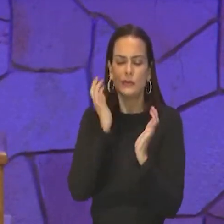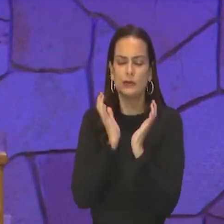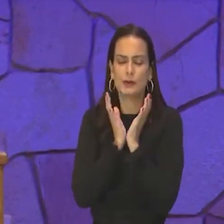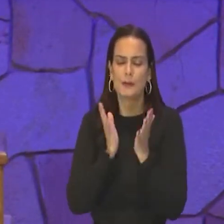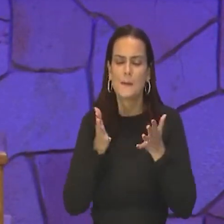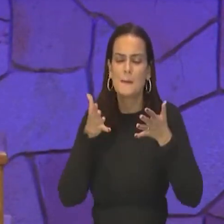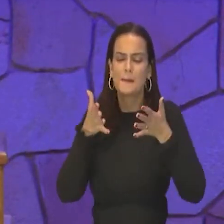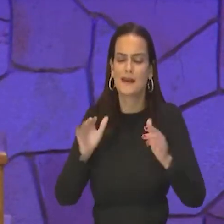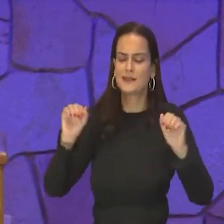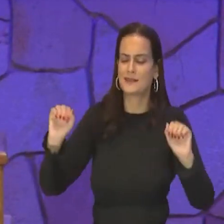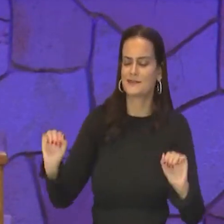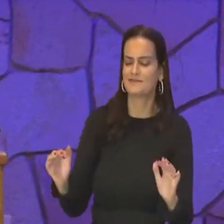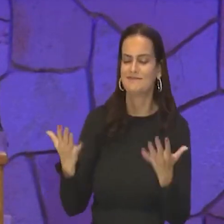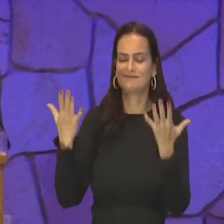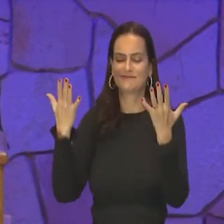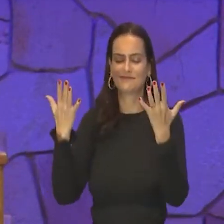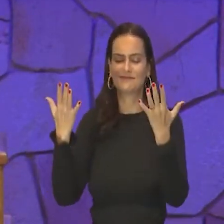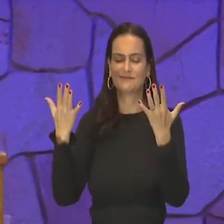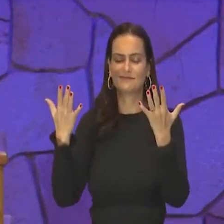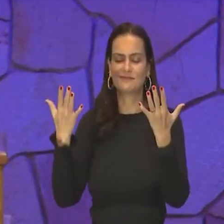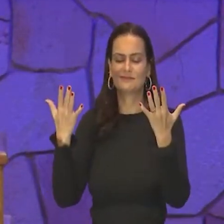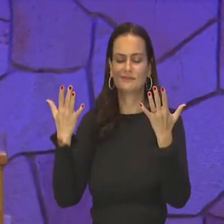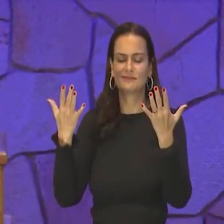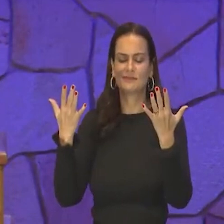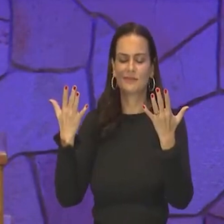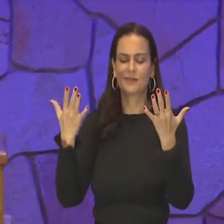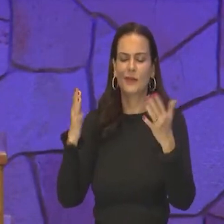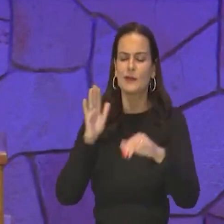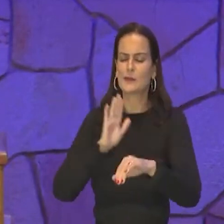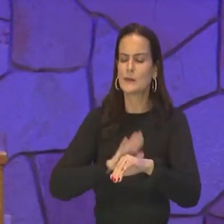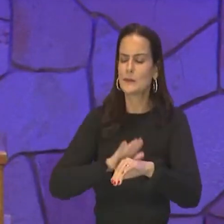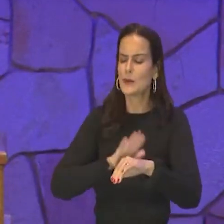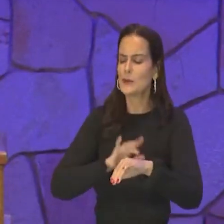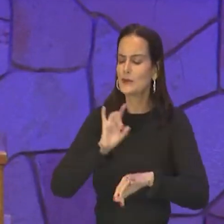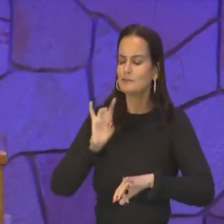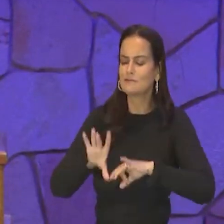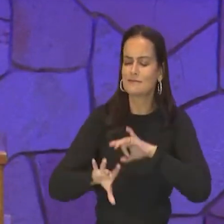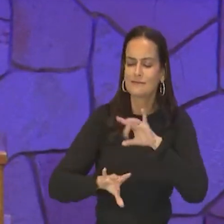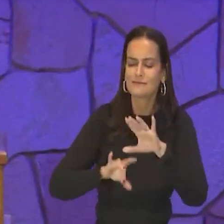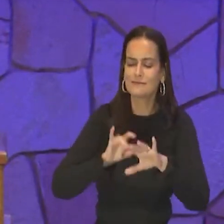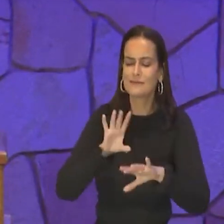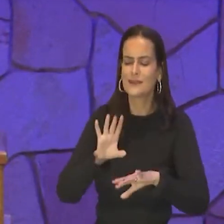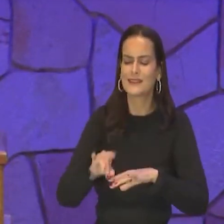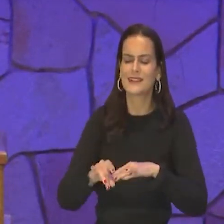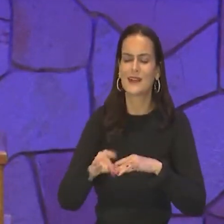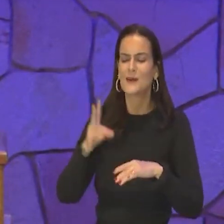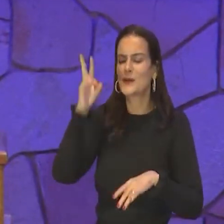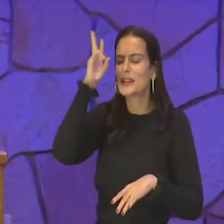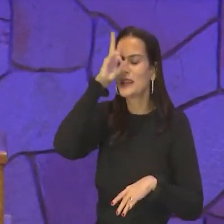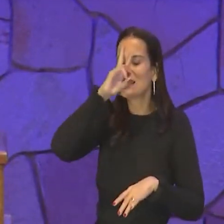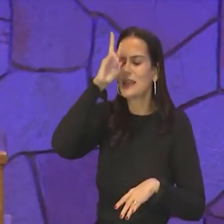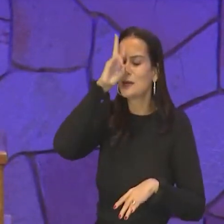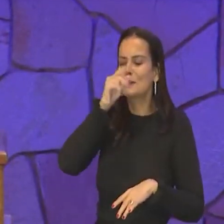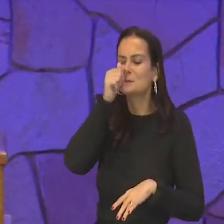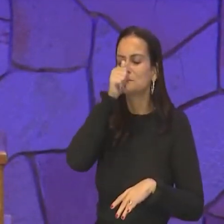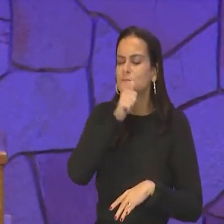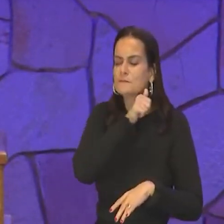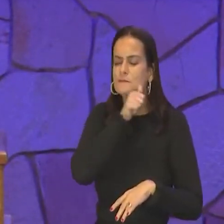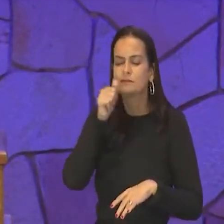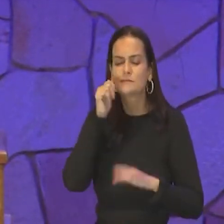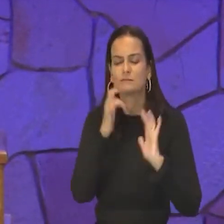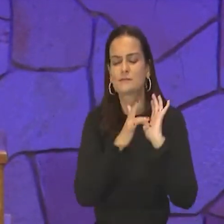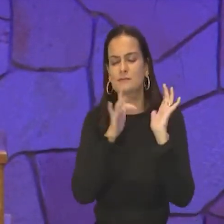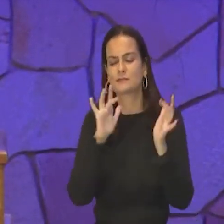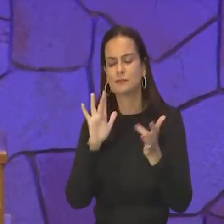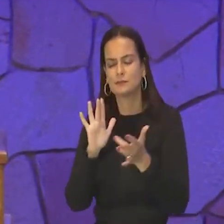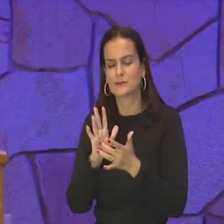participando, celebrando, Pai, através deste momento tão especial, deste memorial que a Tua palavra nos apresenta como